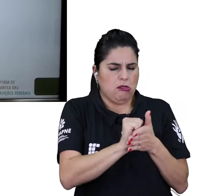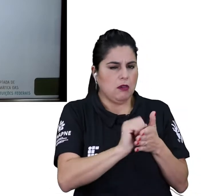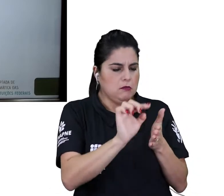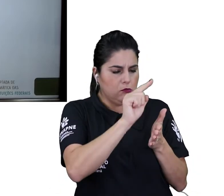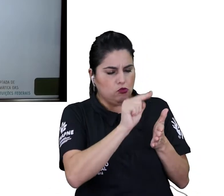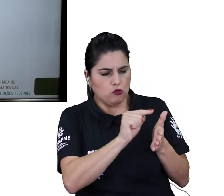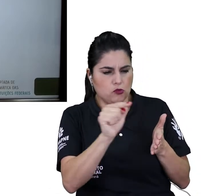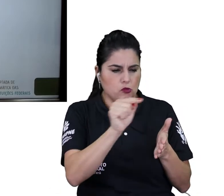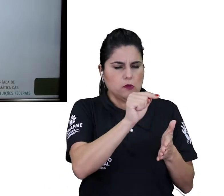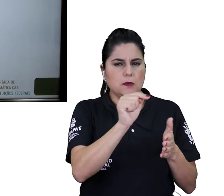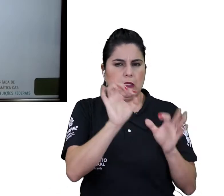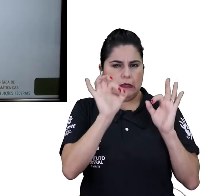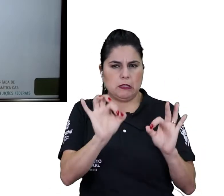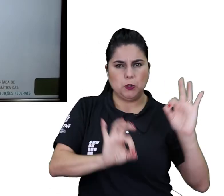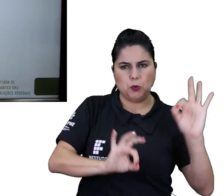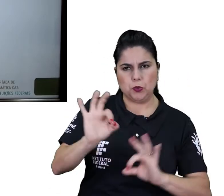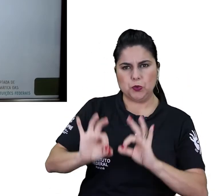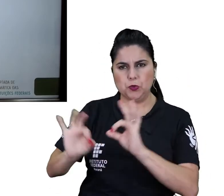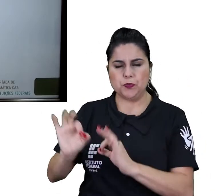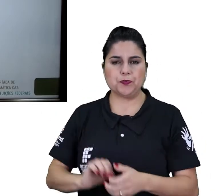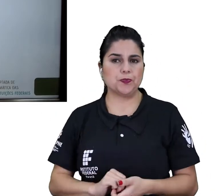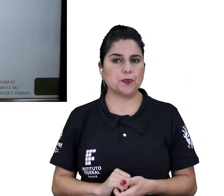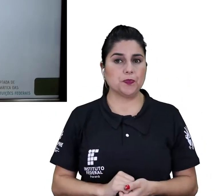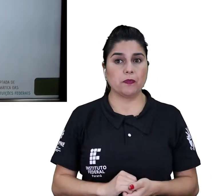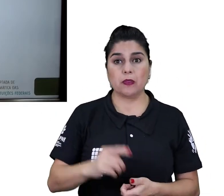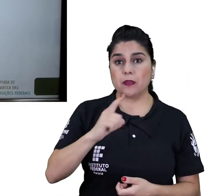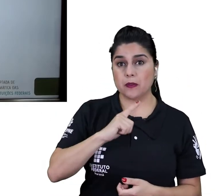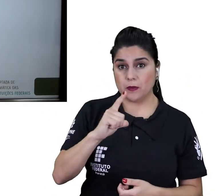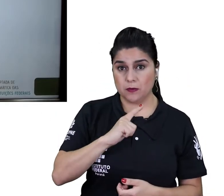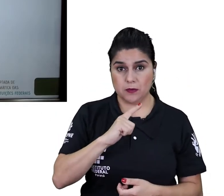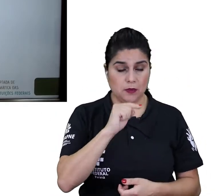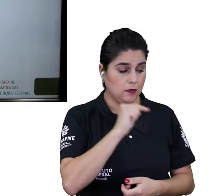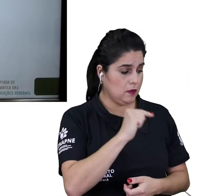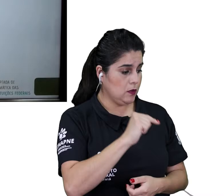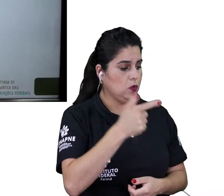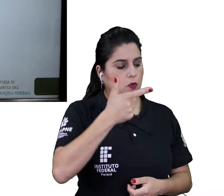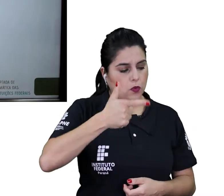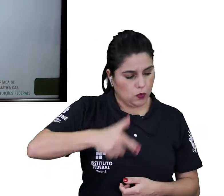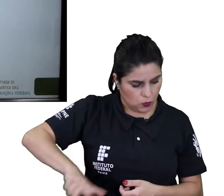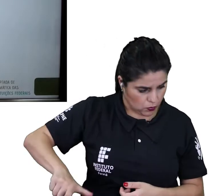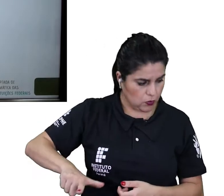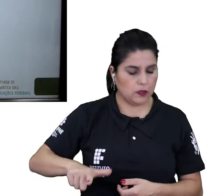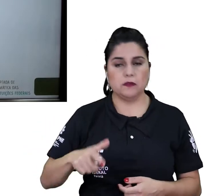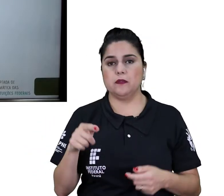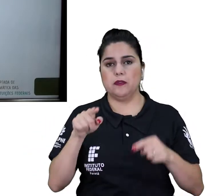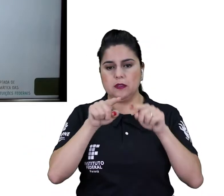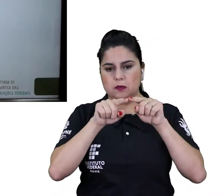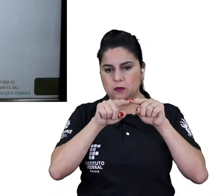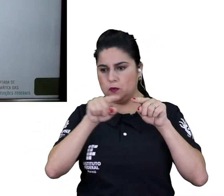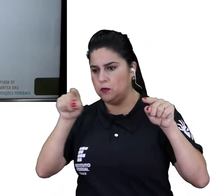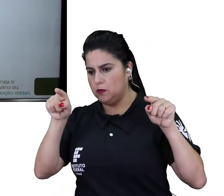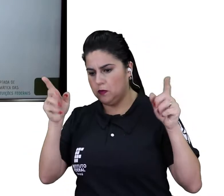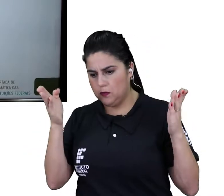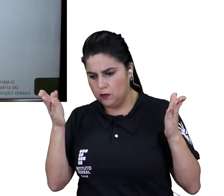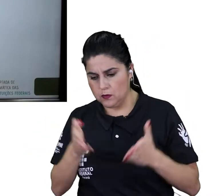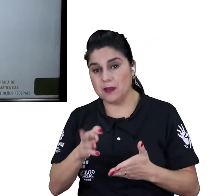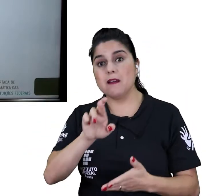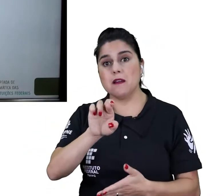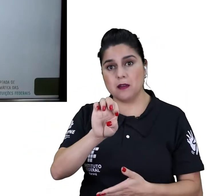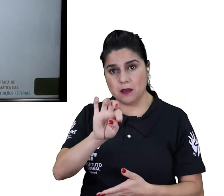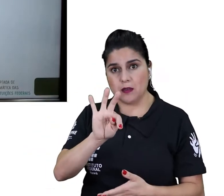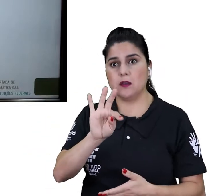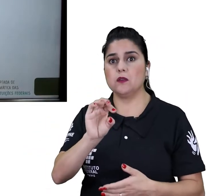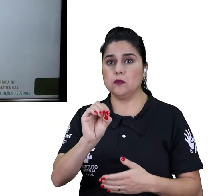para ficar organizado. Então, temos aqui novamente um ângulo reto.